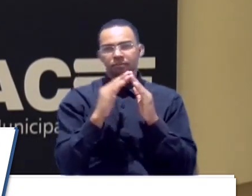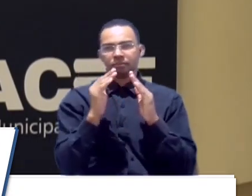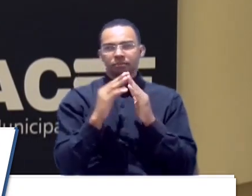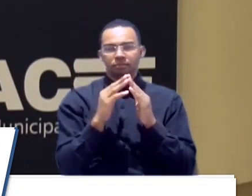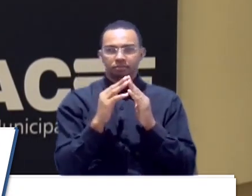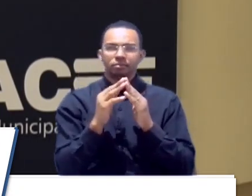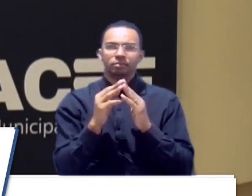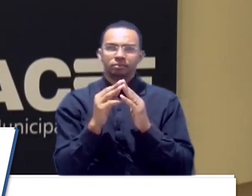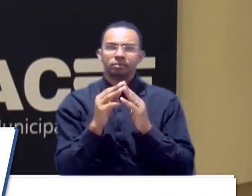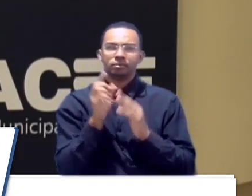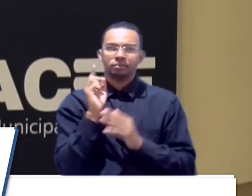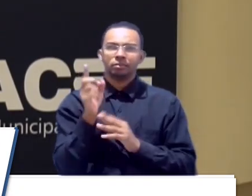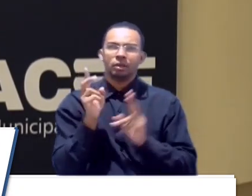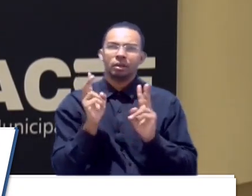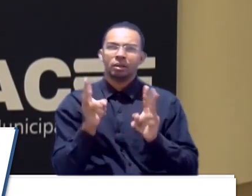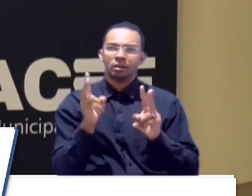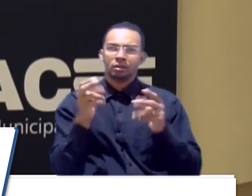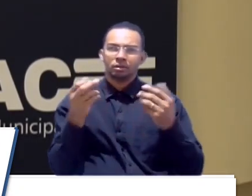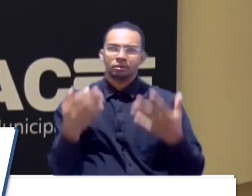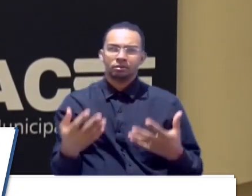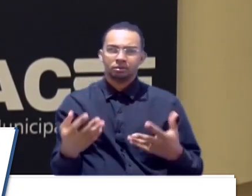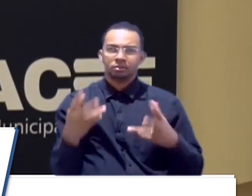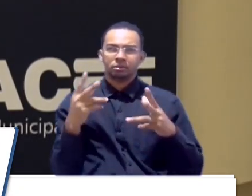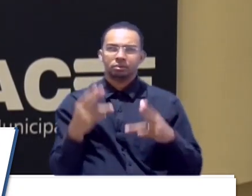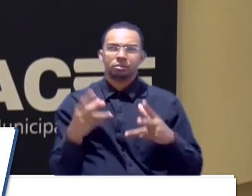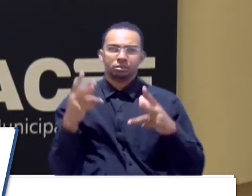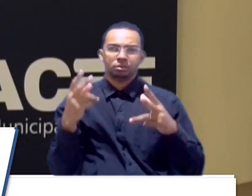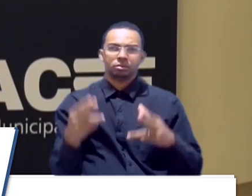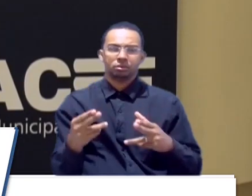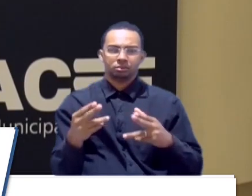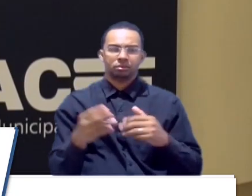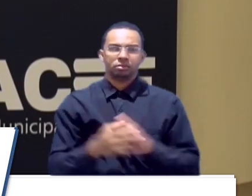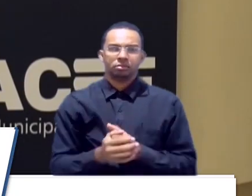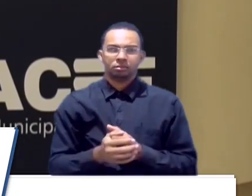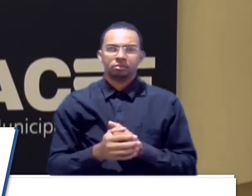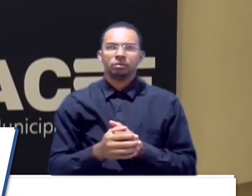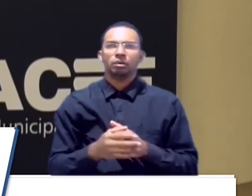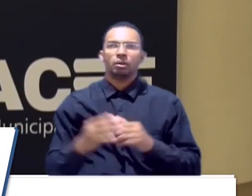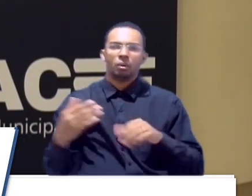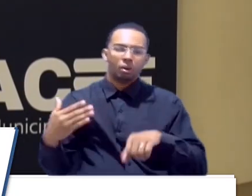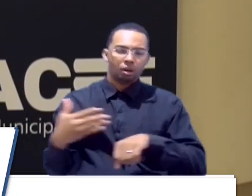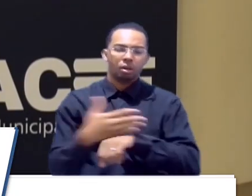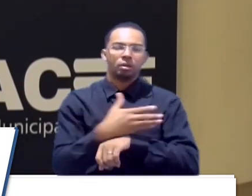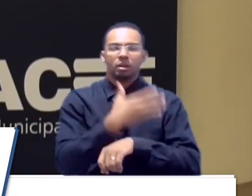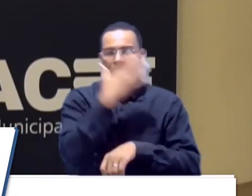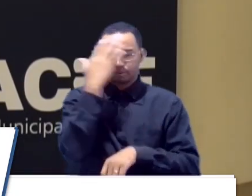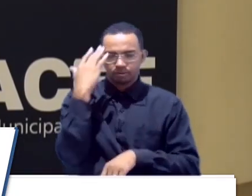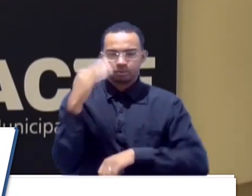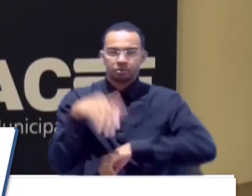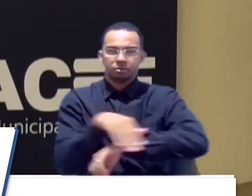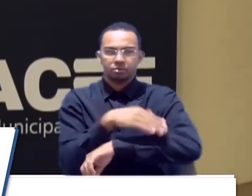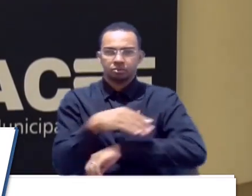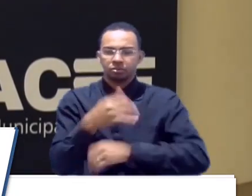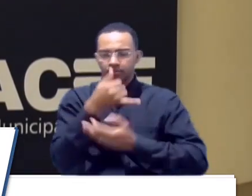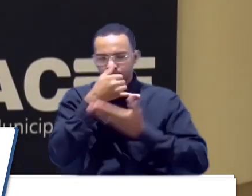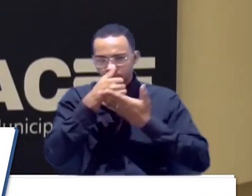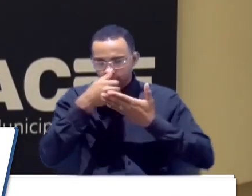e eles sempre falam a mesma coisa. Está sendo invadido, moradores de rua, usuário de